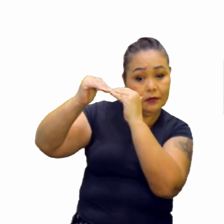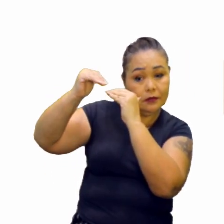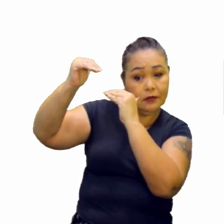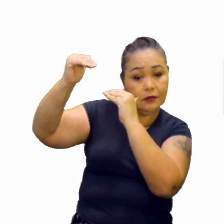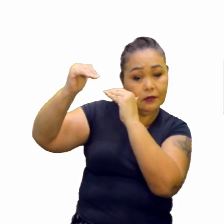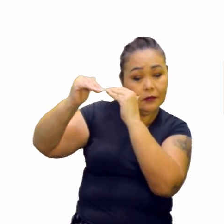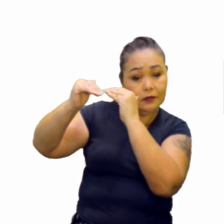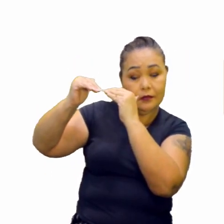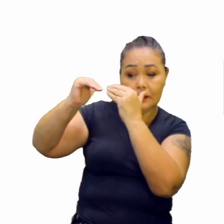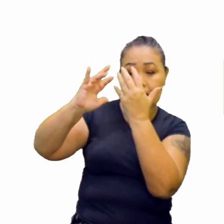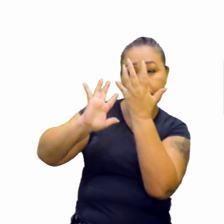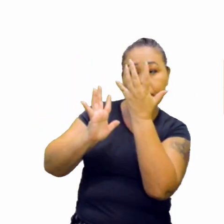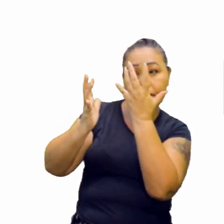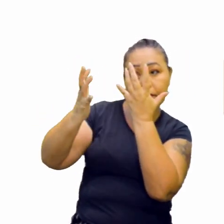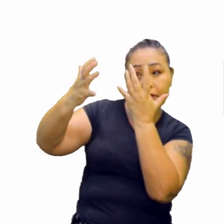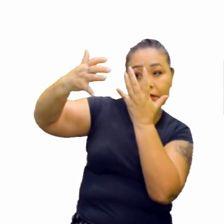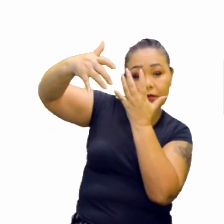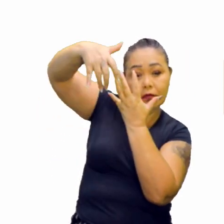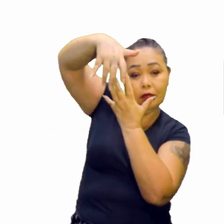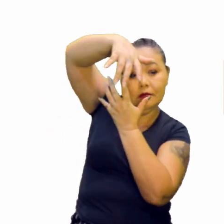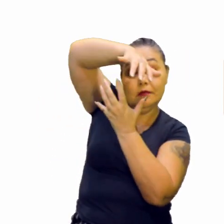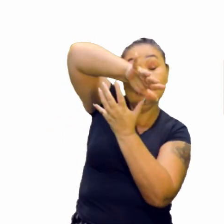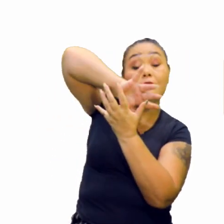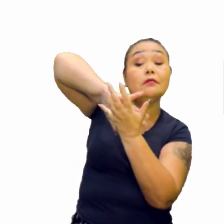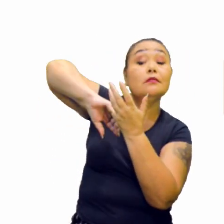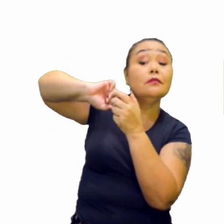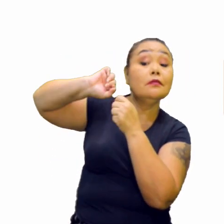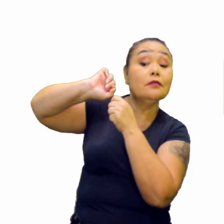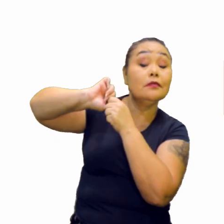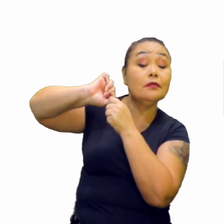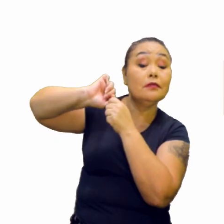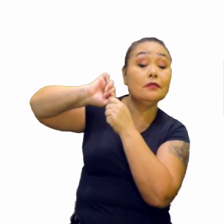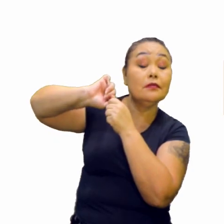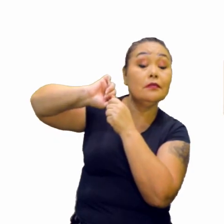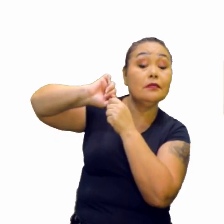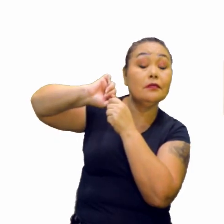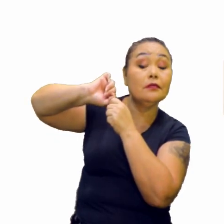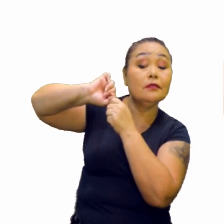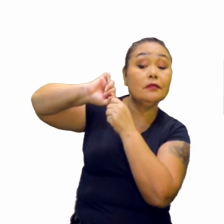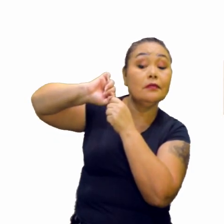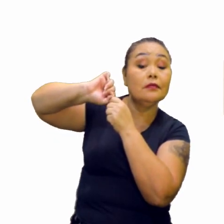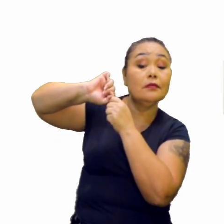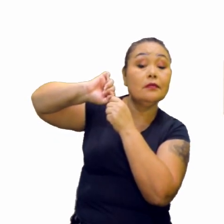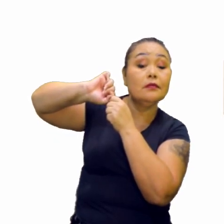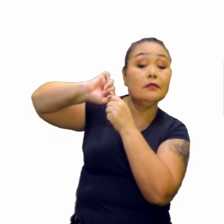das plantas que vão fazer o quê? A parte de, aqui, ó,